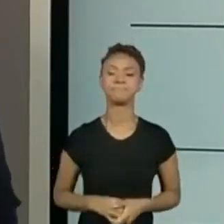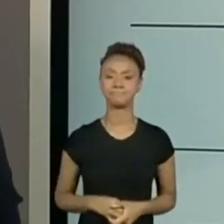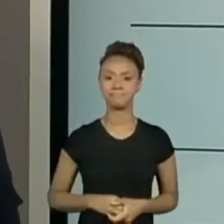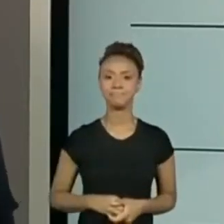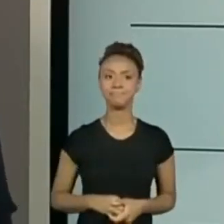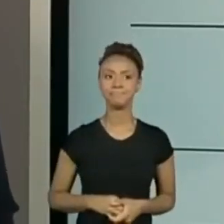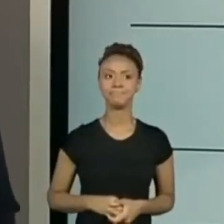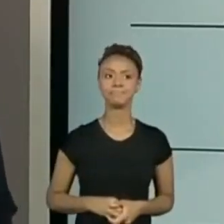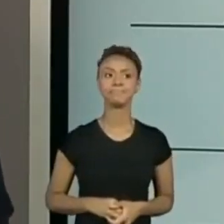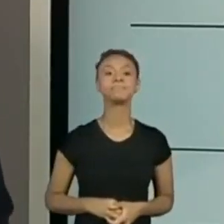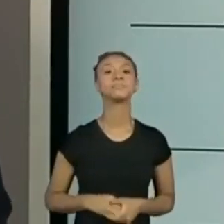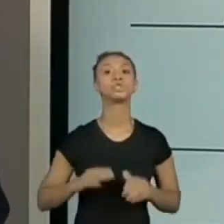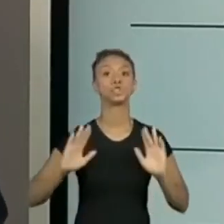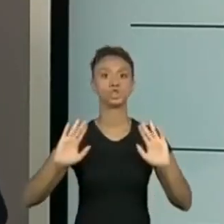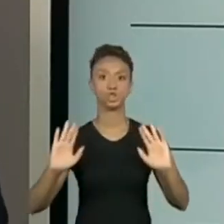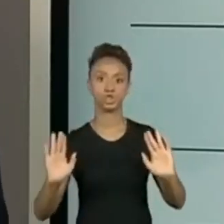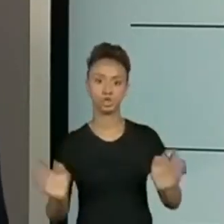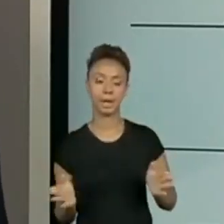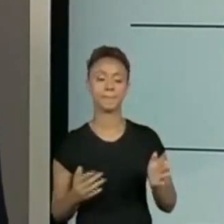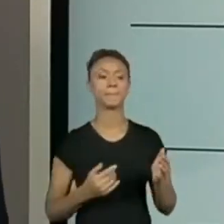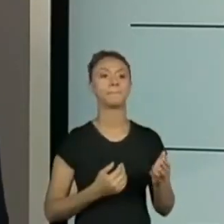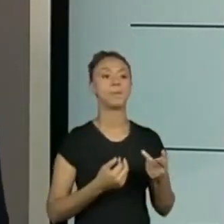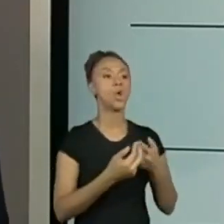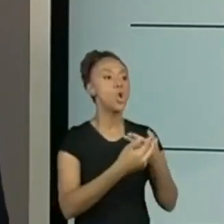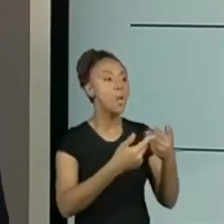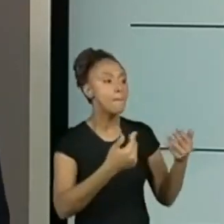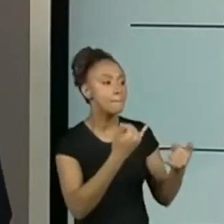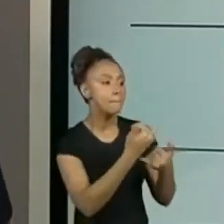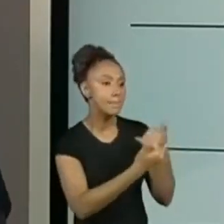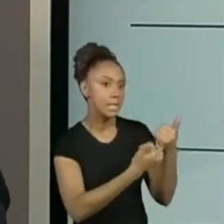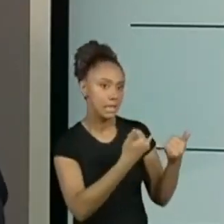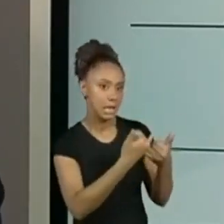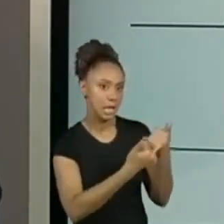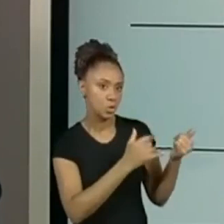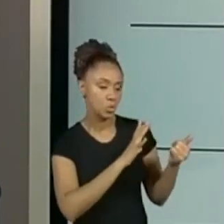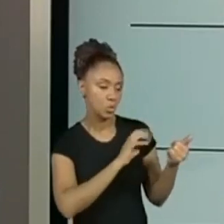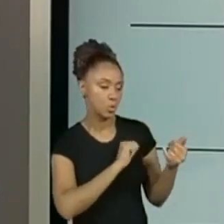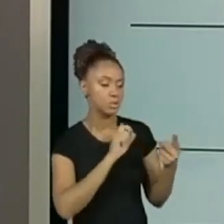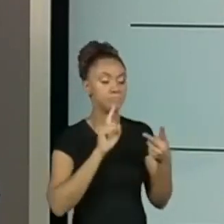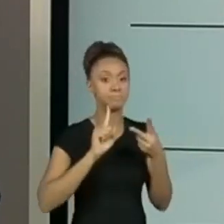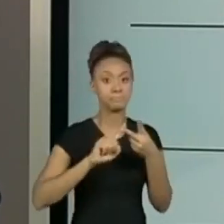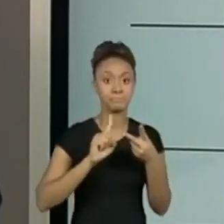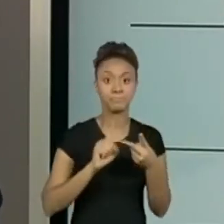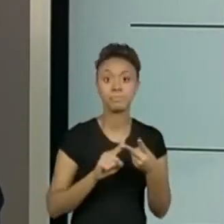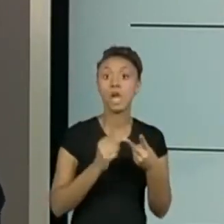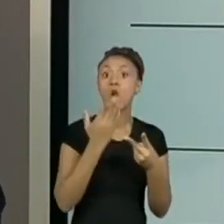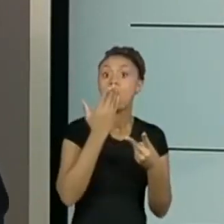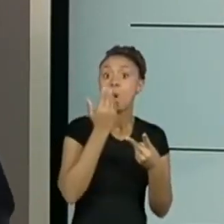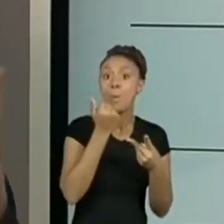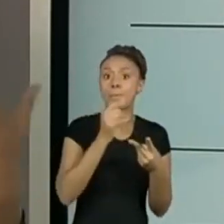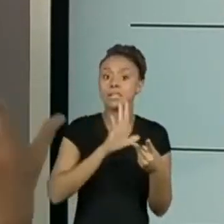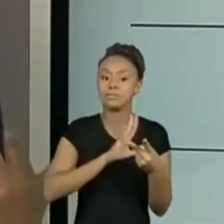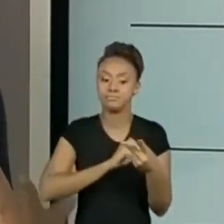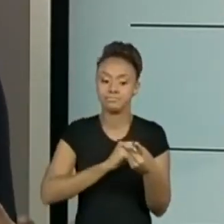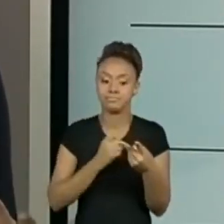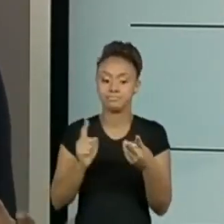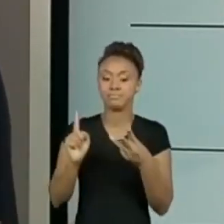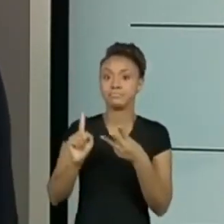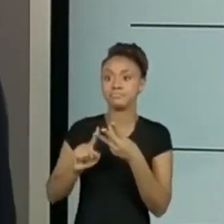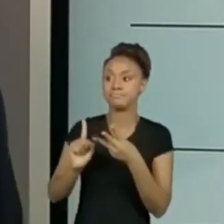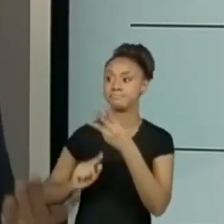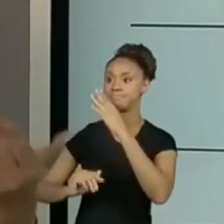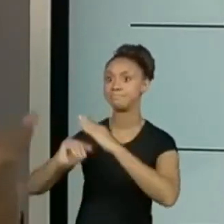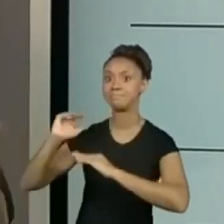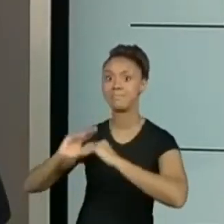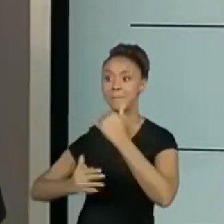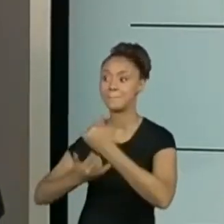Então, a gente já fez o nosso brinquedo preferido, a nossa comida preferida e a nossa brincadeira